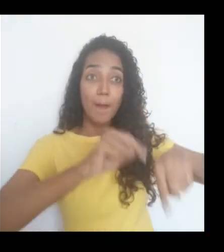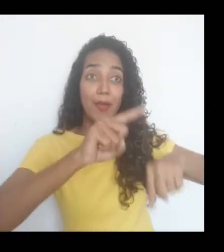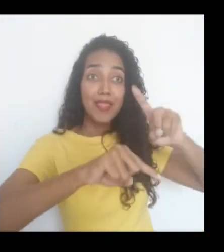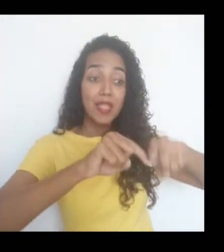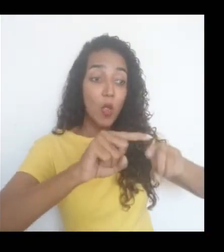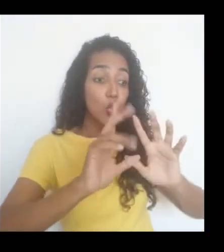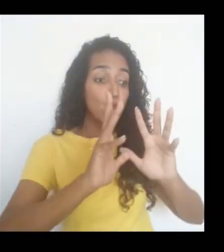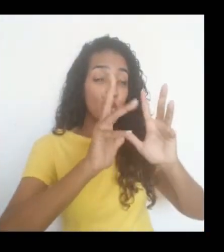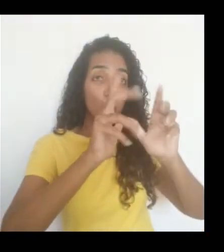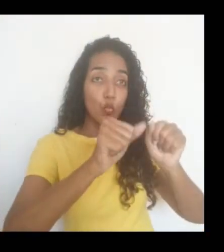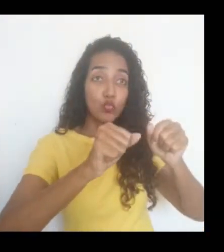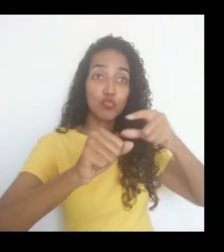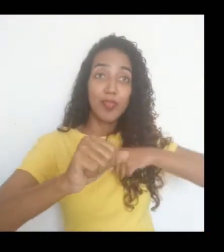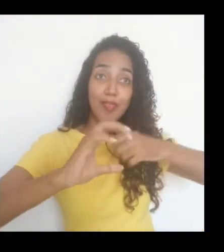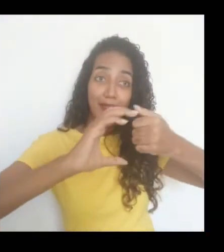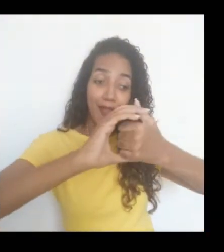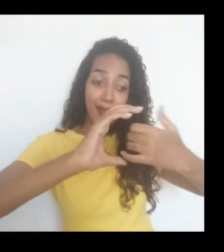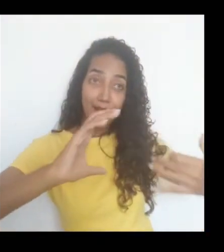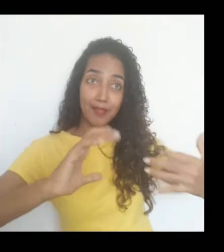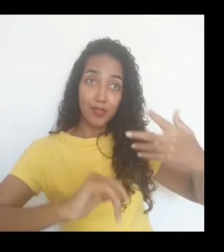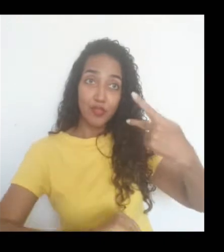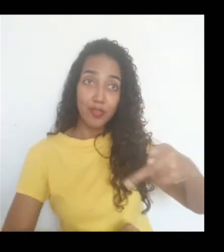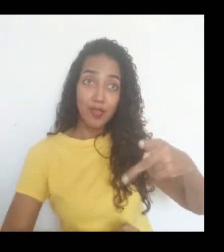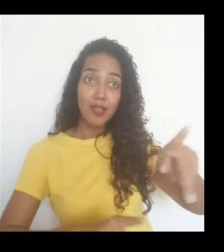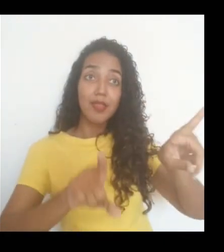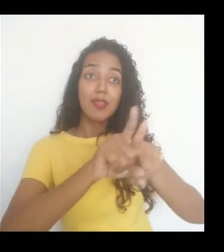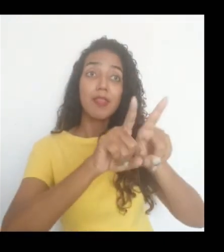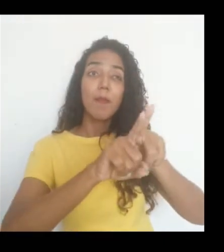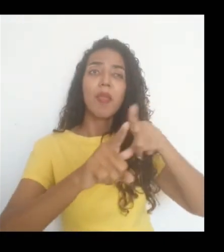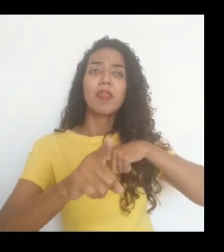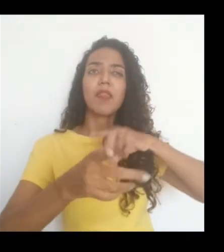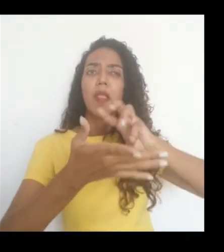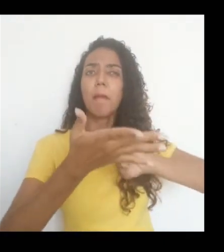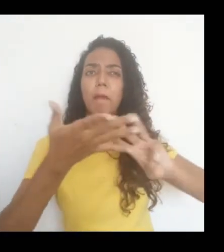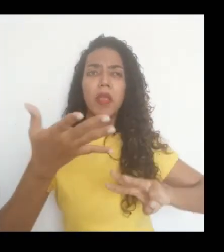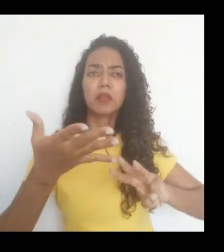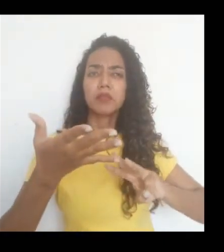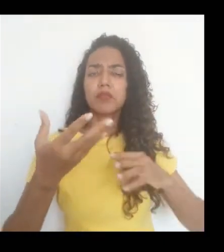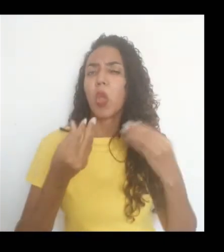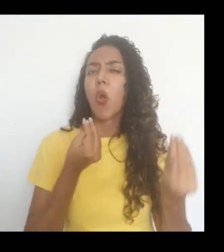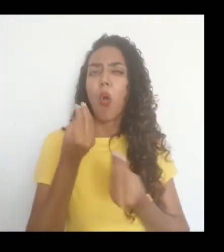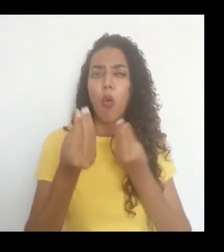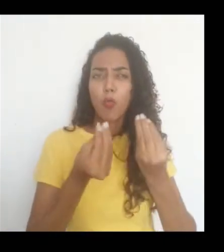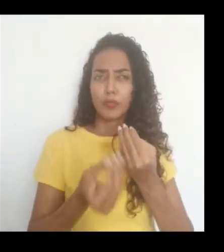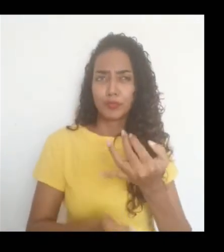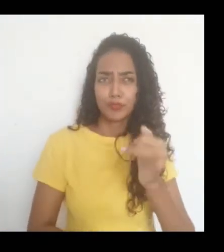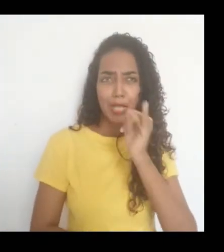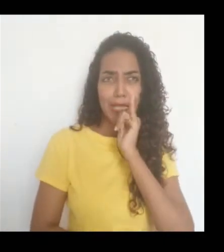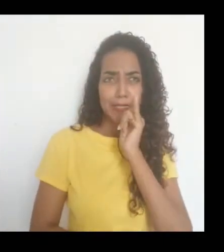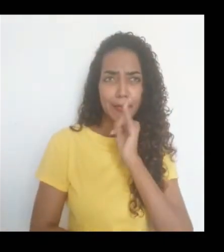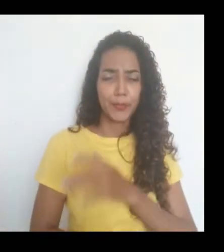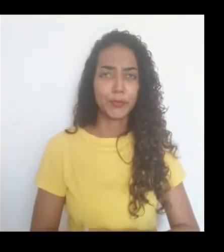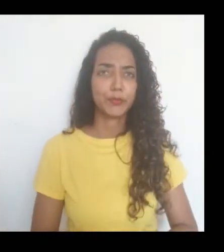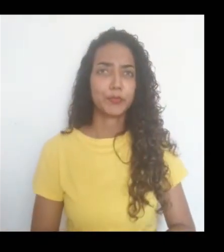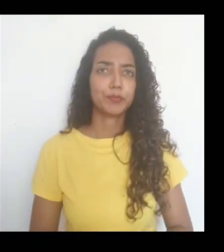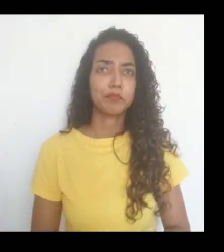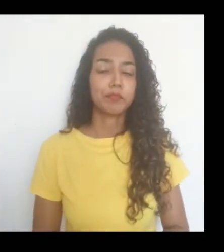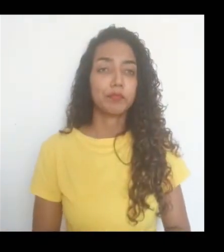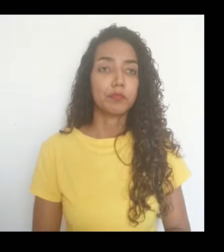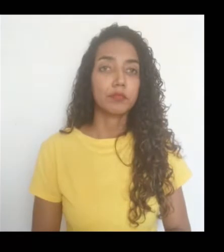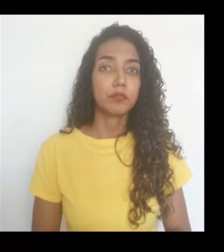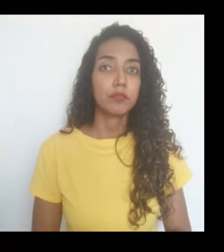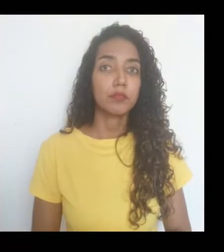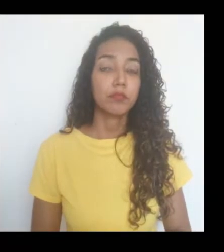possui métodos. Né? Como assim? Vou dar um exemplo sobre isso aí. Bom, eu